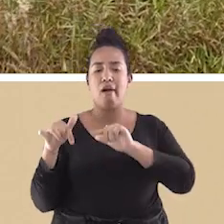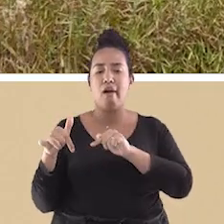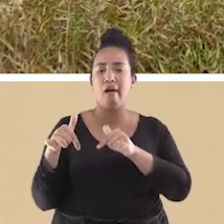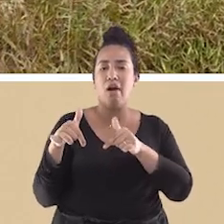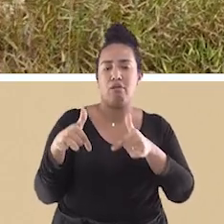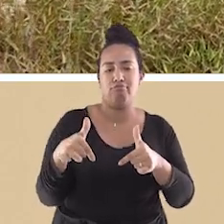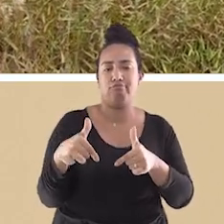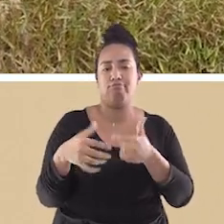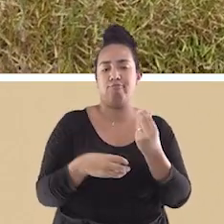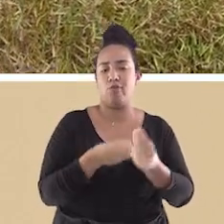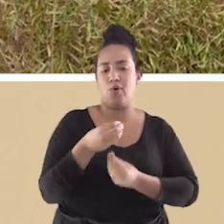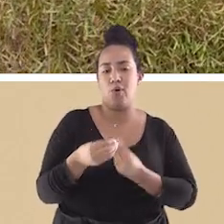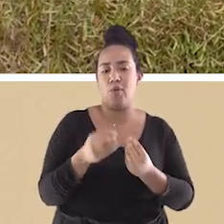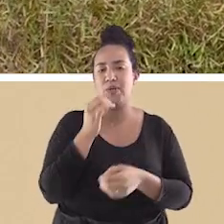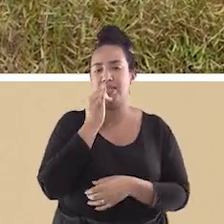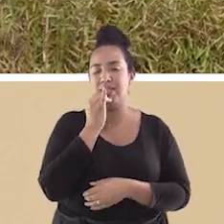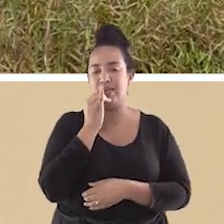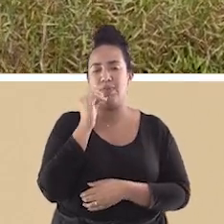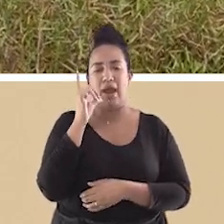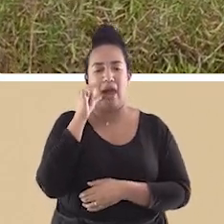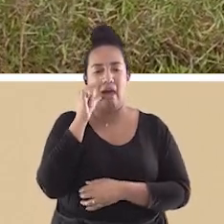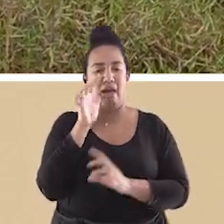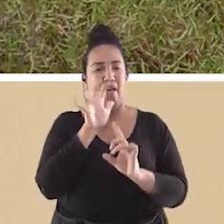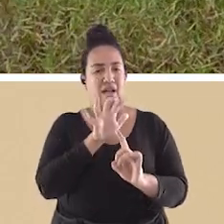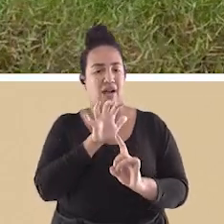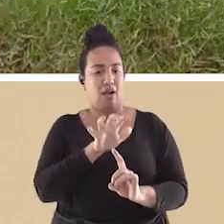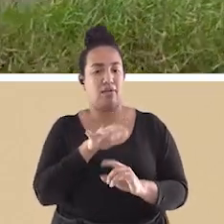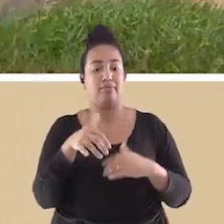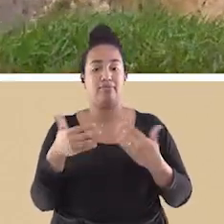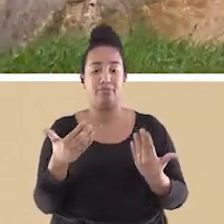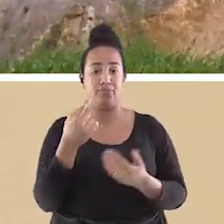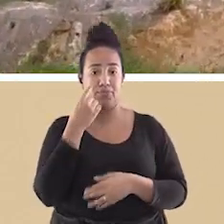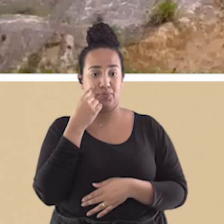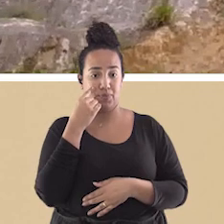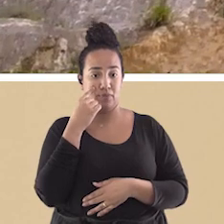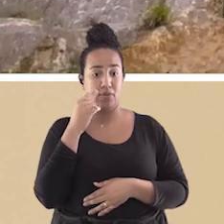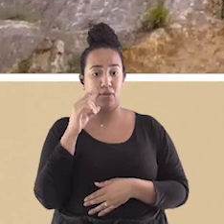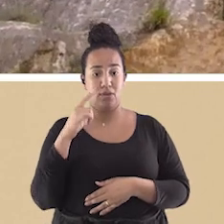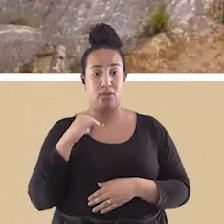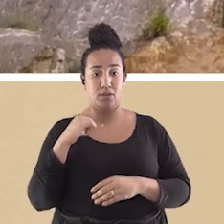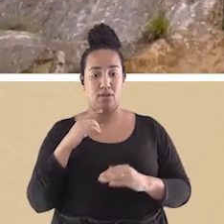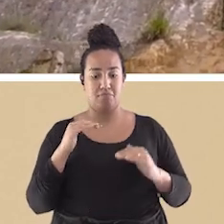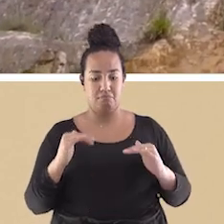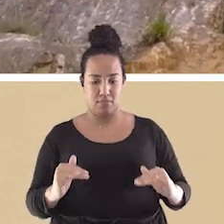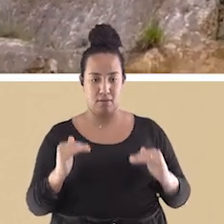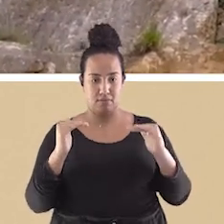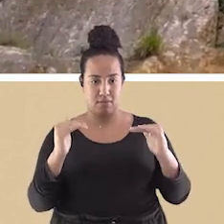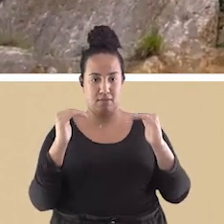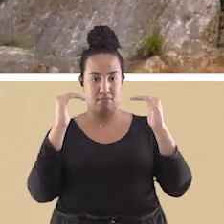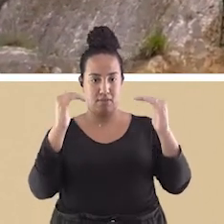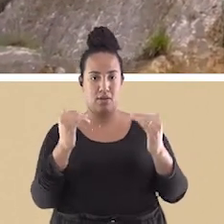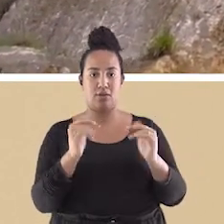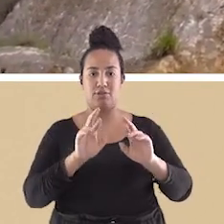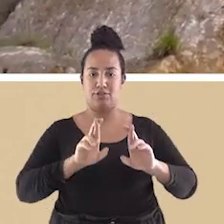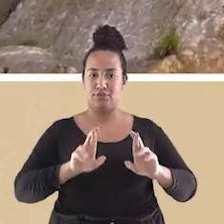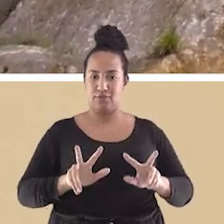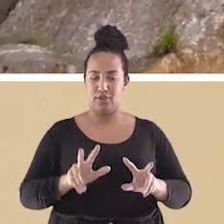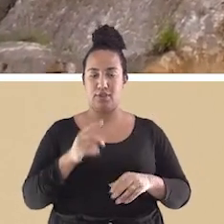tempo, como é que ele responde à água. Aqui a gente está vendo diferentes camadas. Lá em